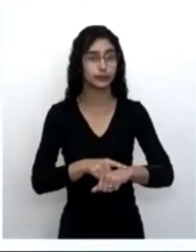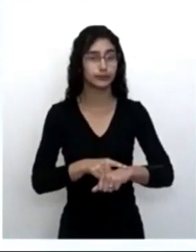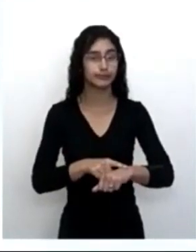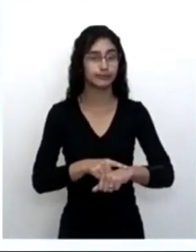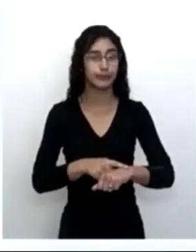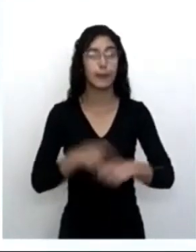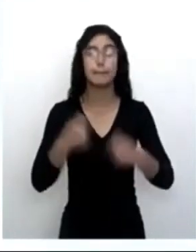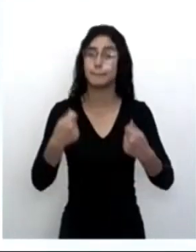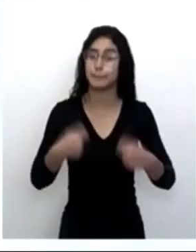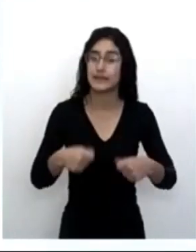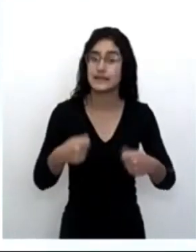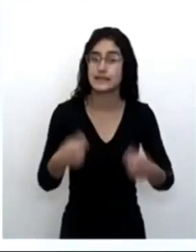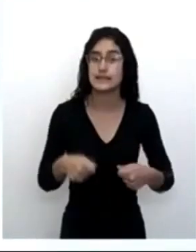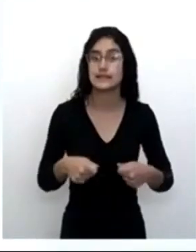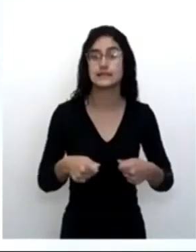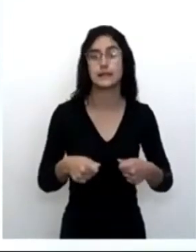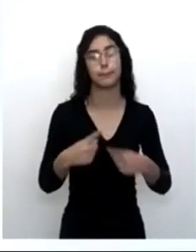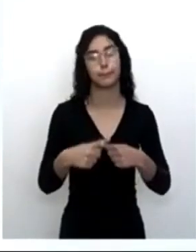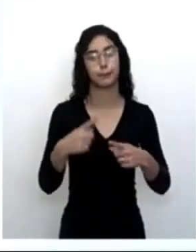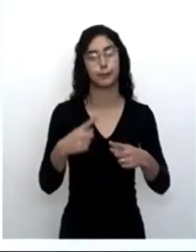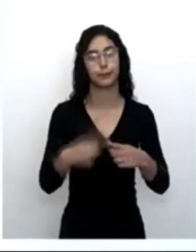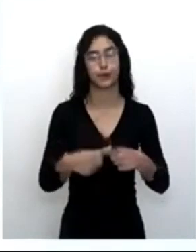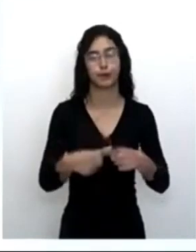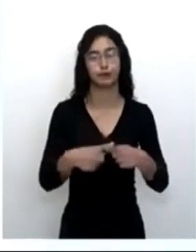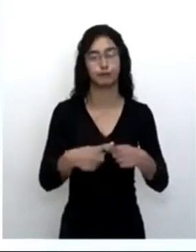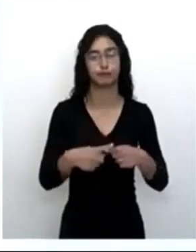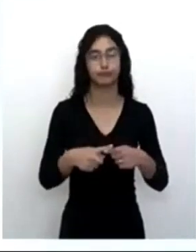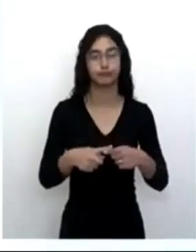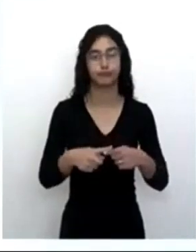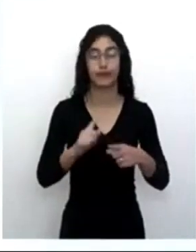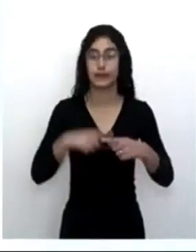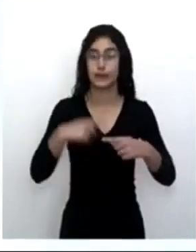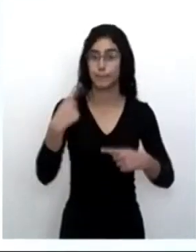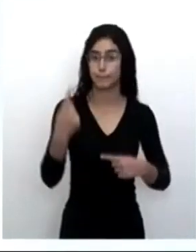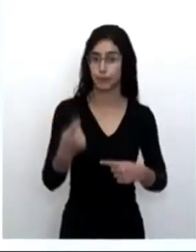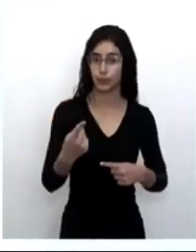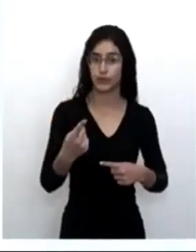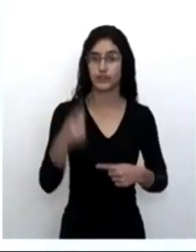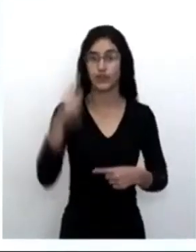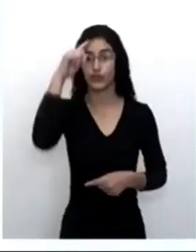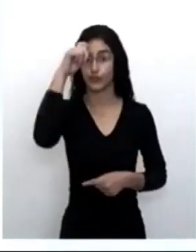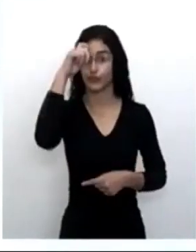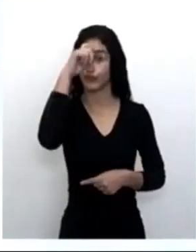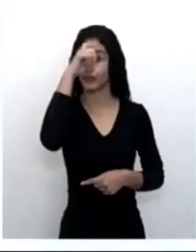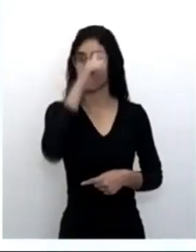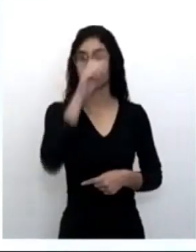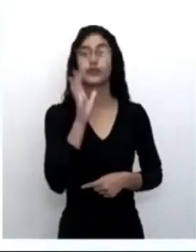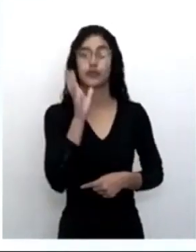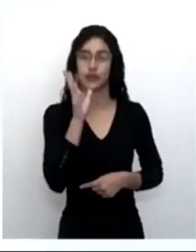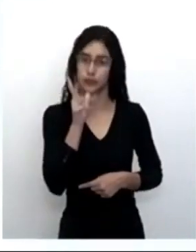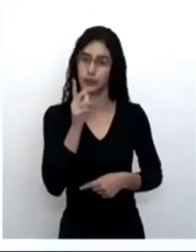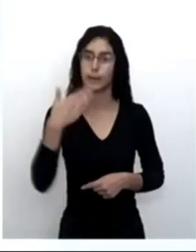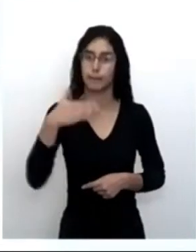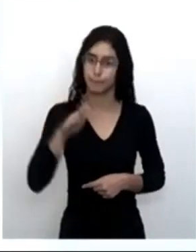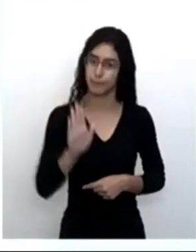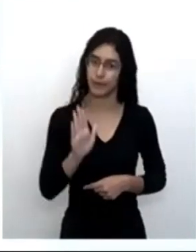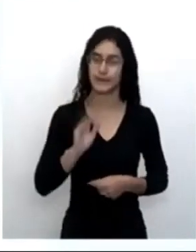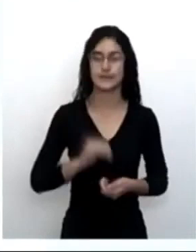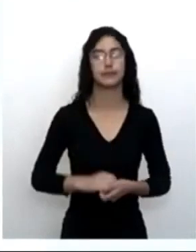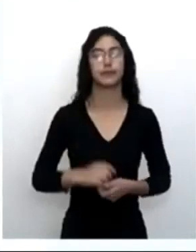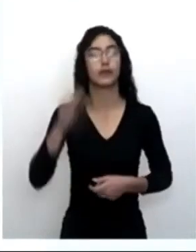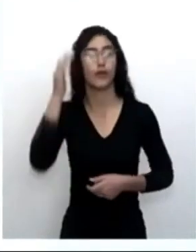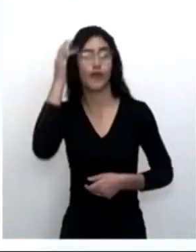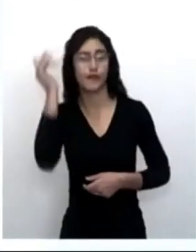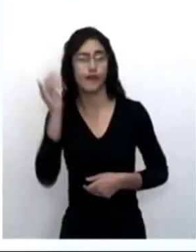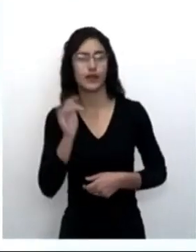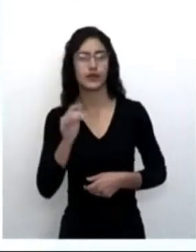se preparou antecipadamente e essa questão muito muito importante a não perca tempo com questões que